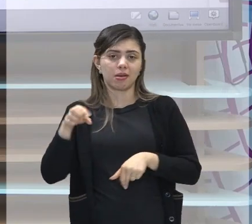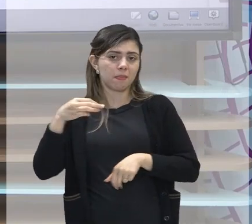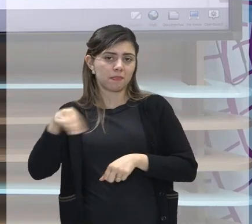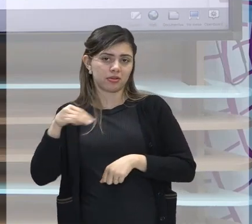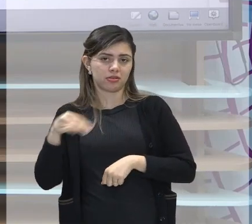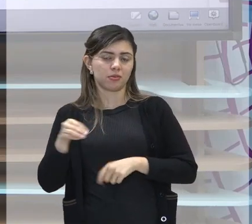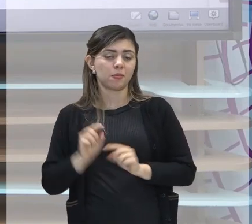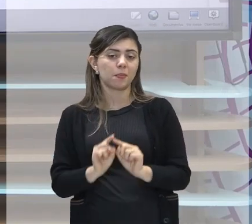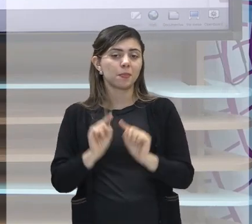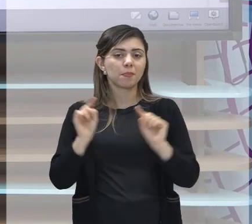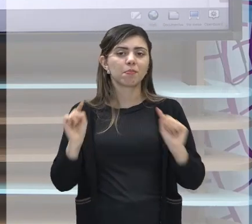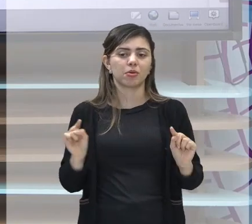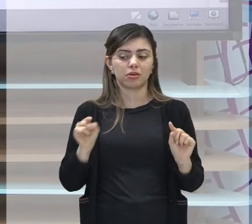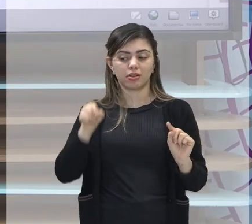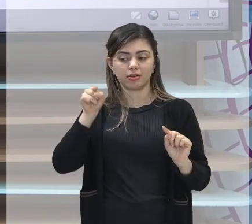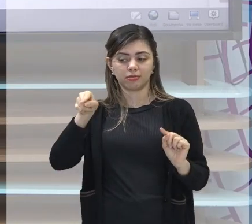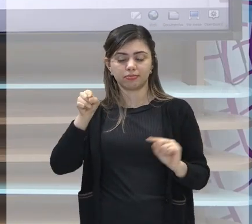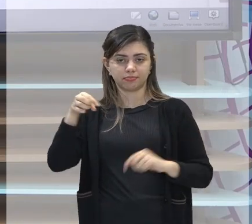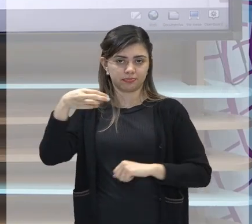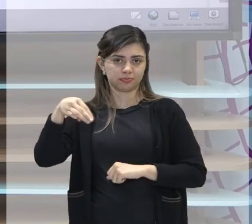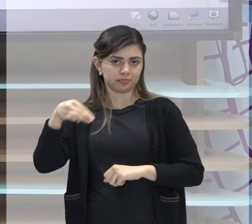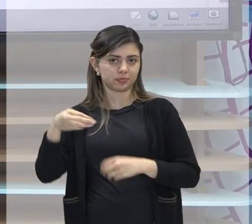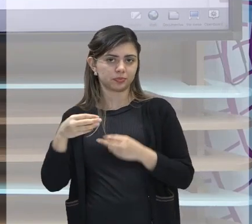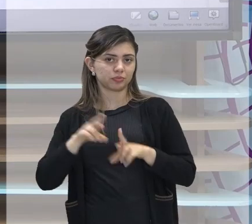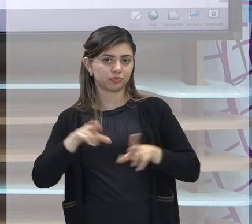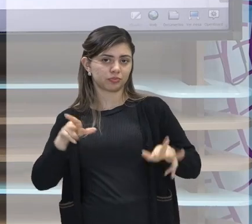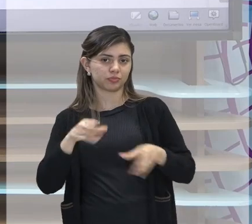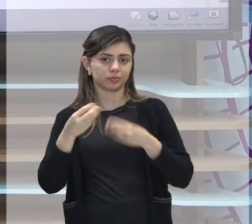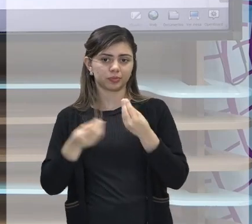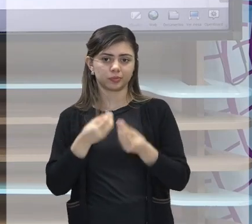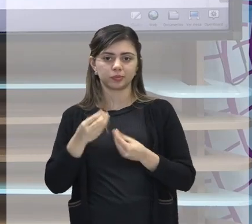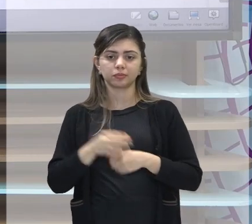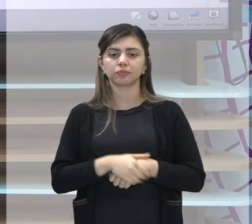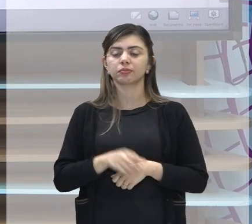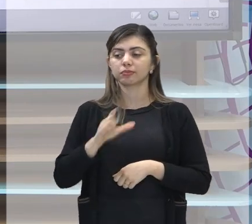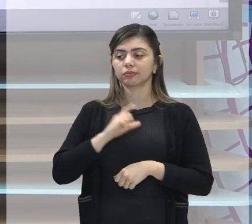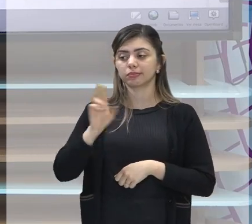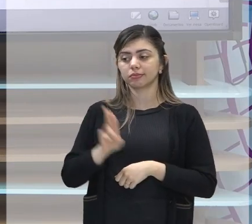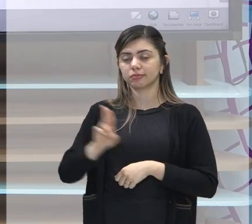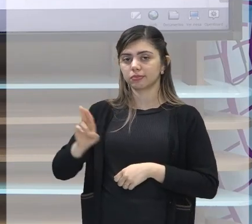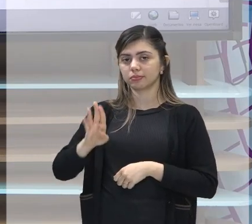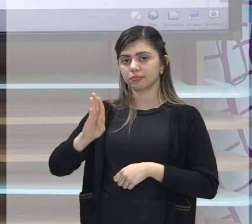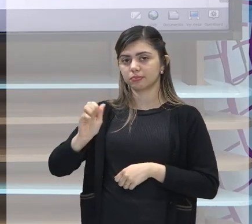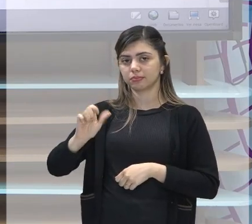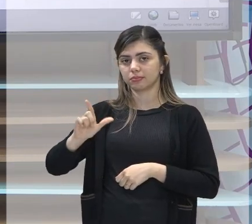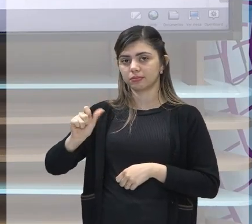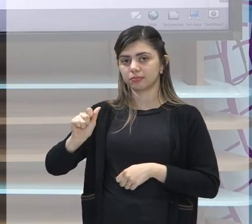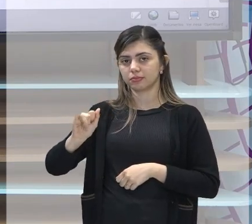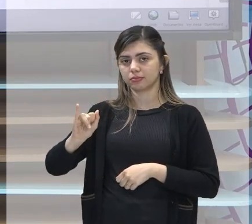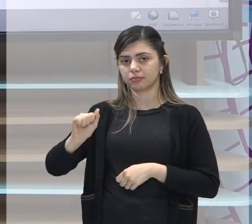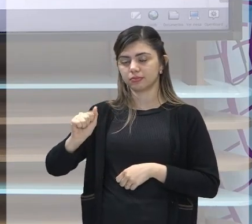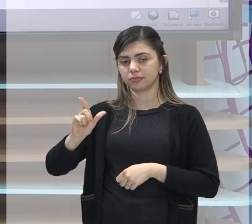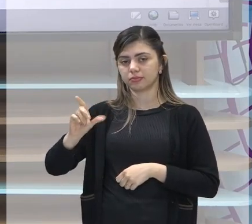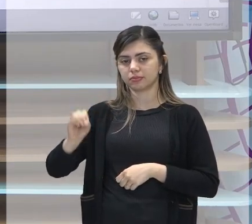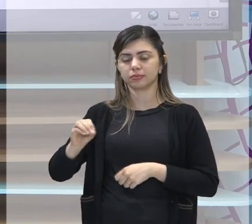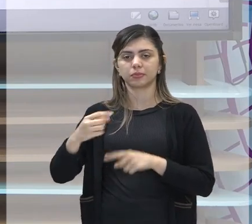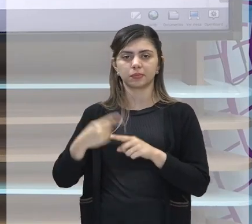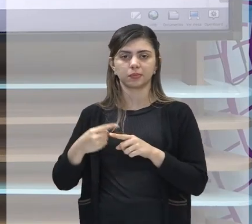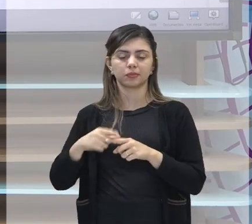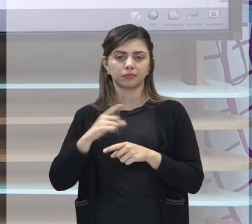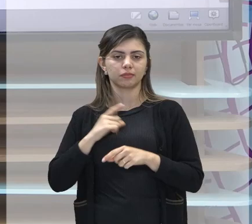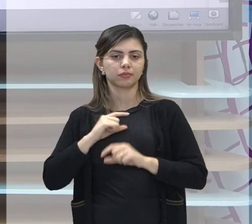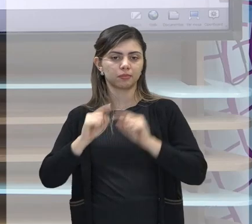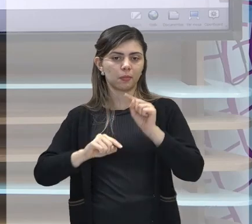que eles lá, né, vai receber o nome da balaiada muito por causa de um